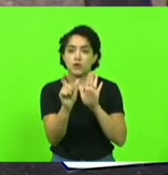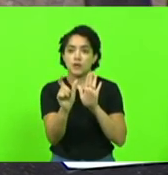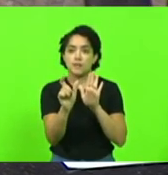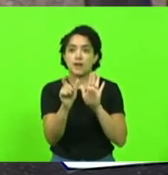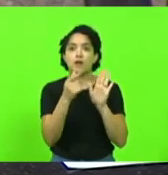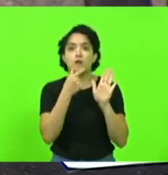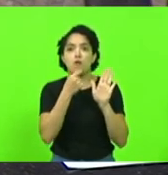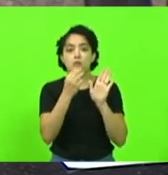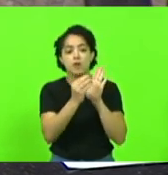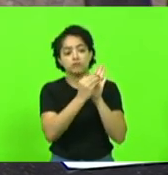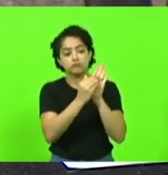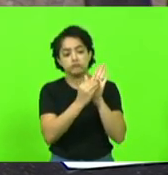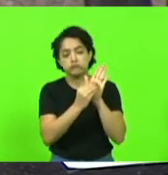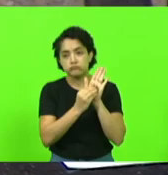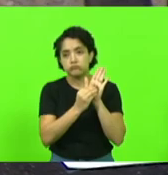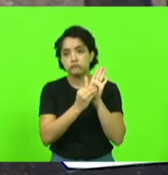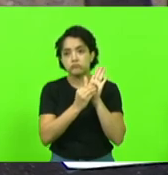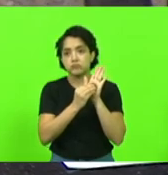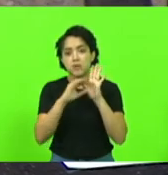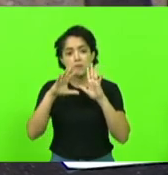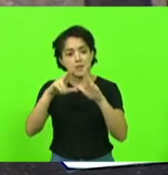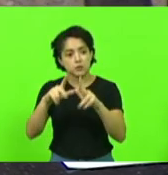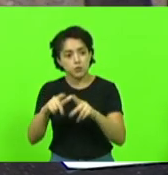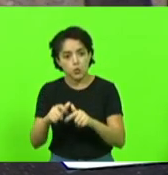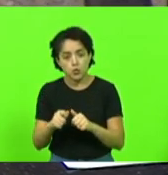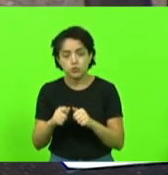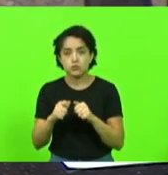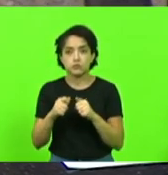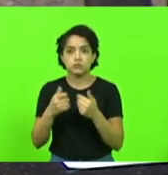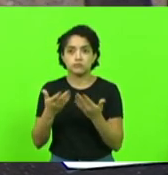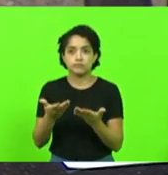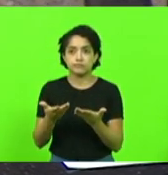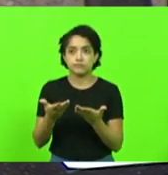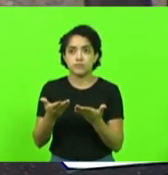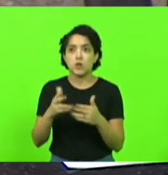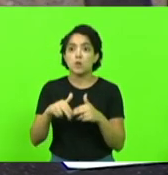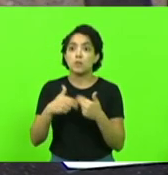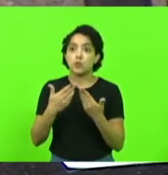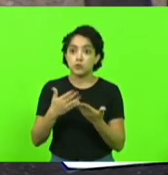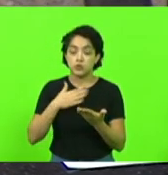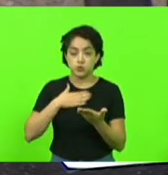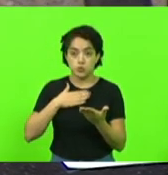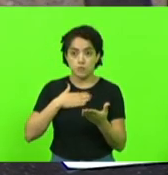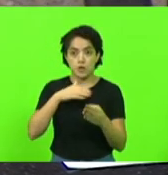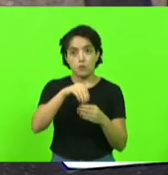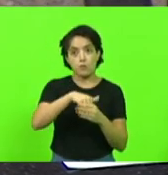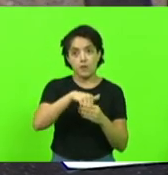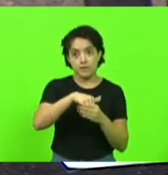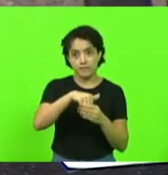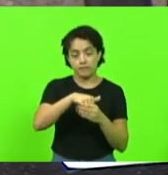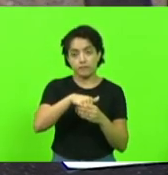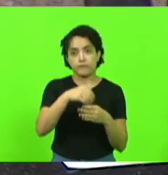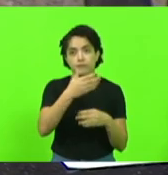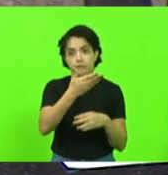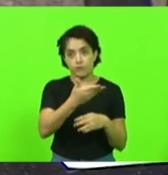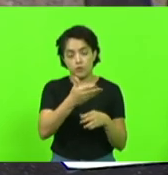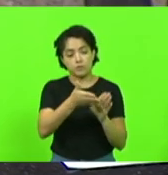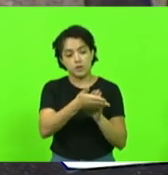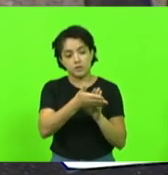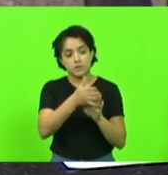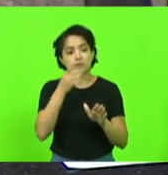invés de a gente já usar isso aí, já botar para todos. Então, por isso o meu encaminhamento aqui de voto, parabenizando a Ana